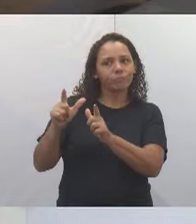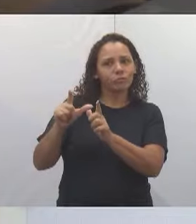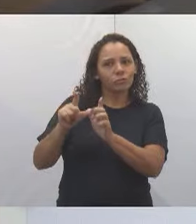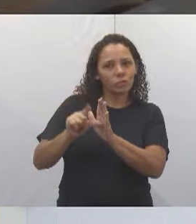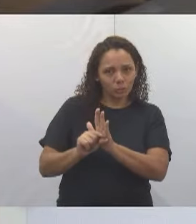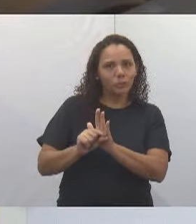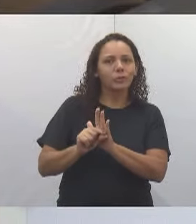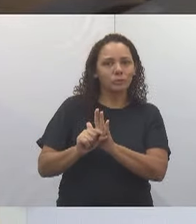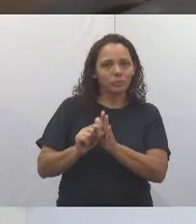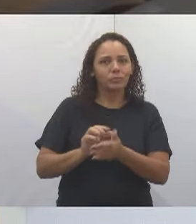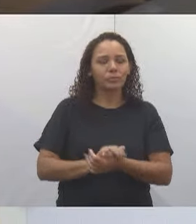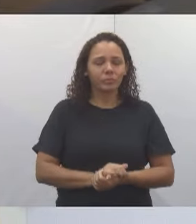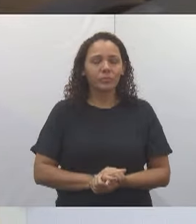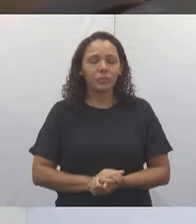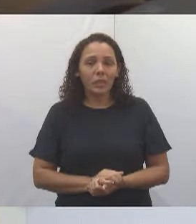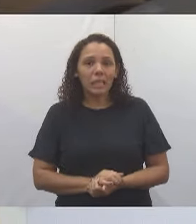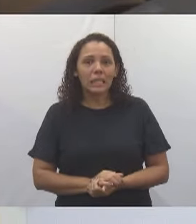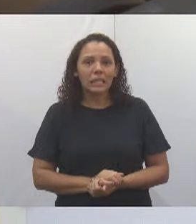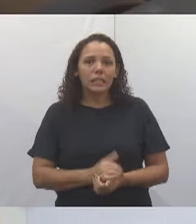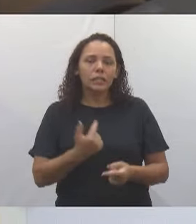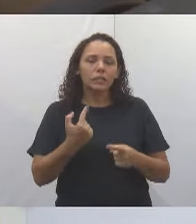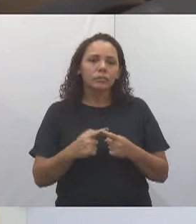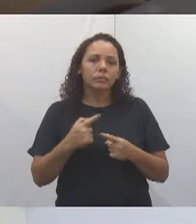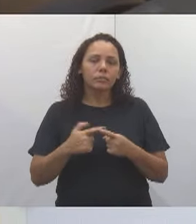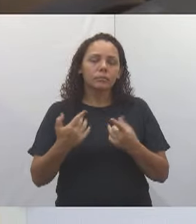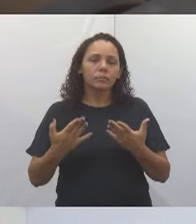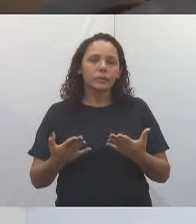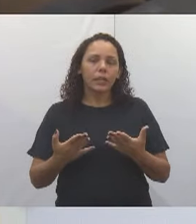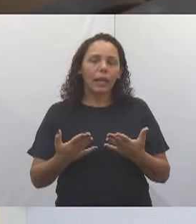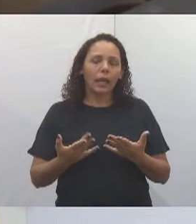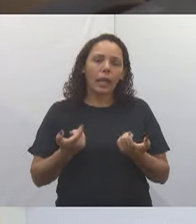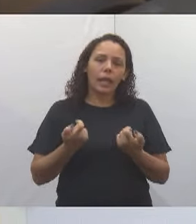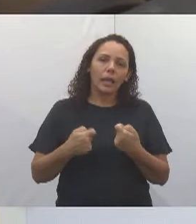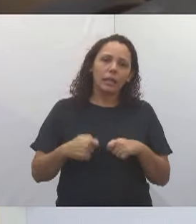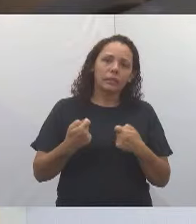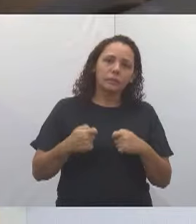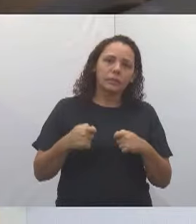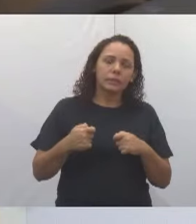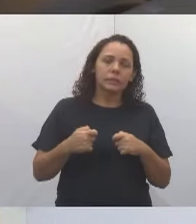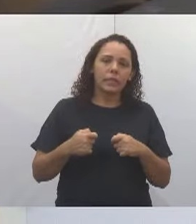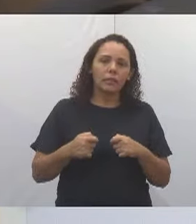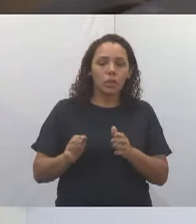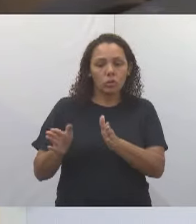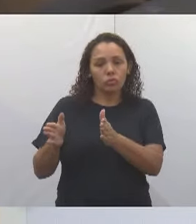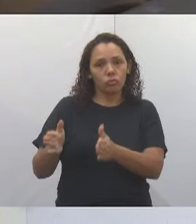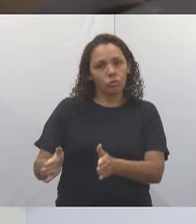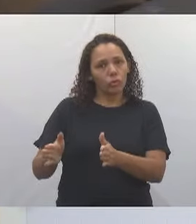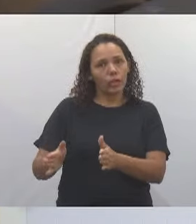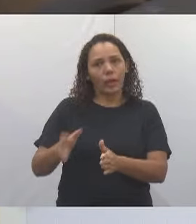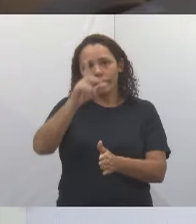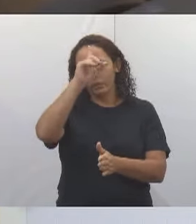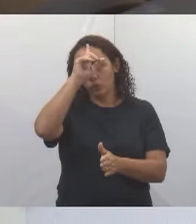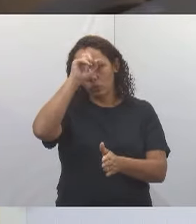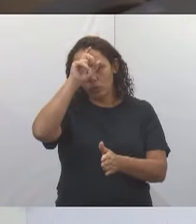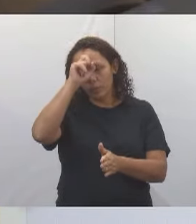das eletivas, né? Por quê? Porque eu precisava de leitos de UTI, leitos